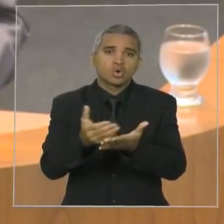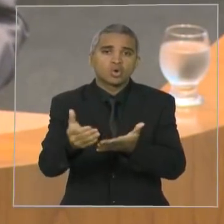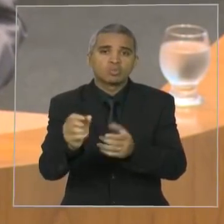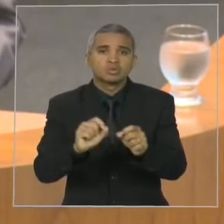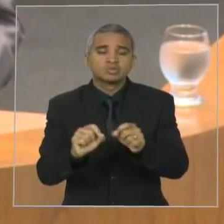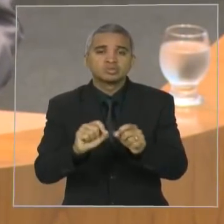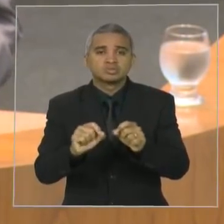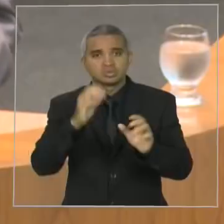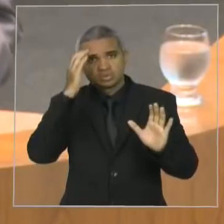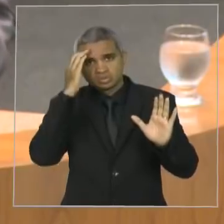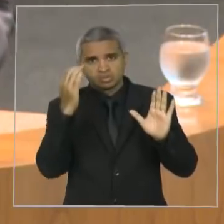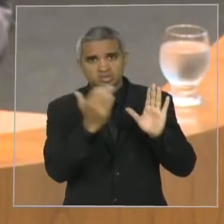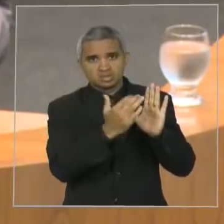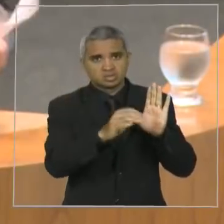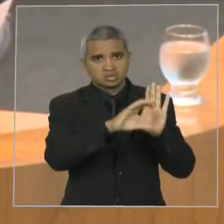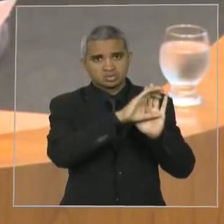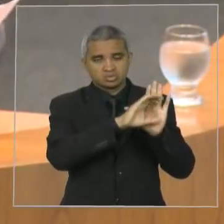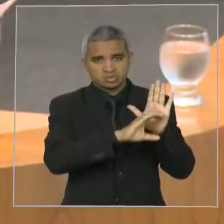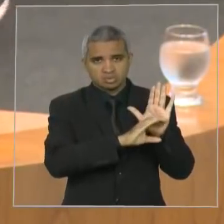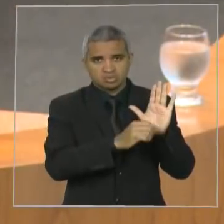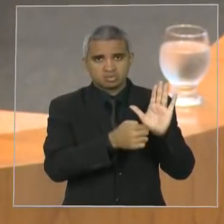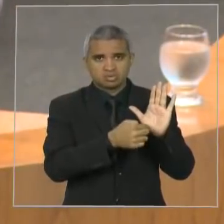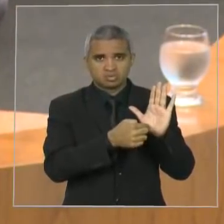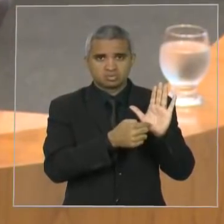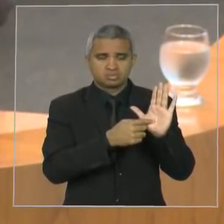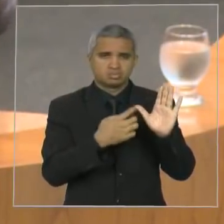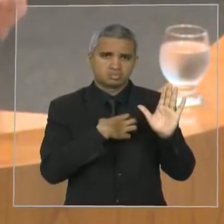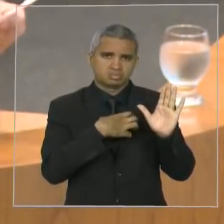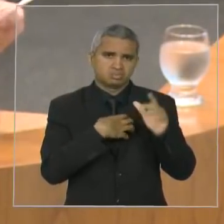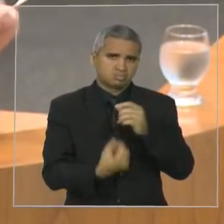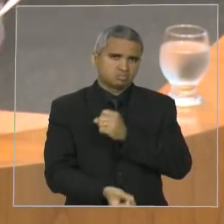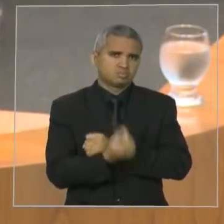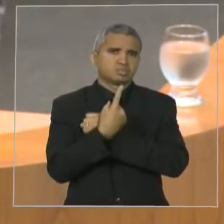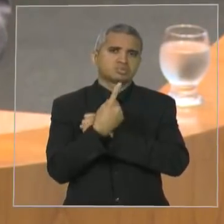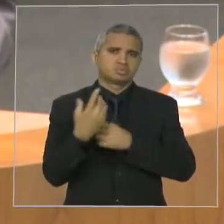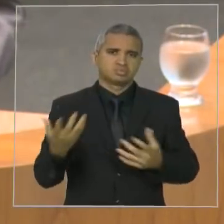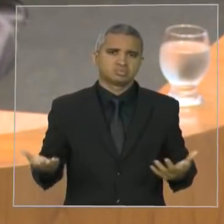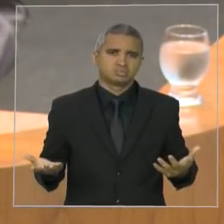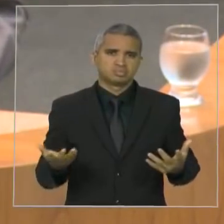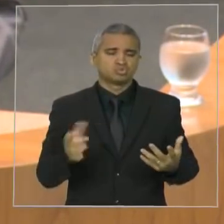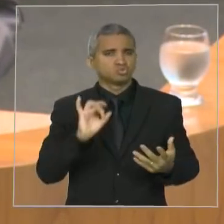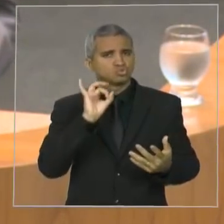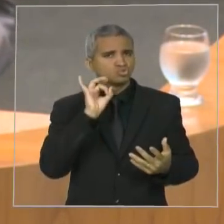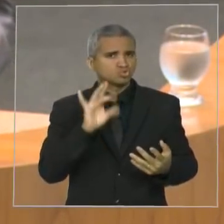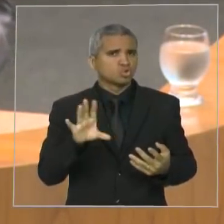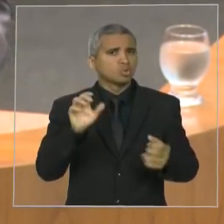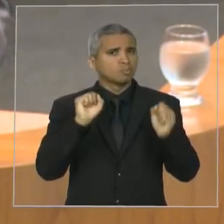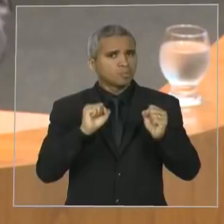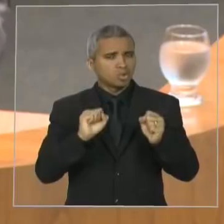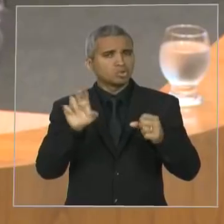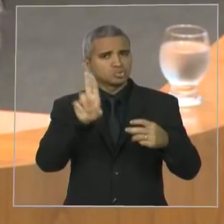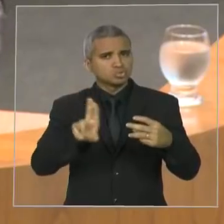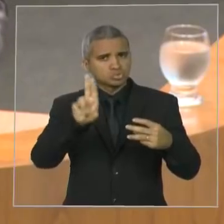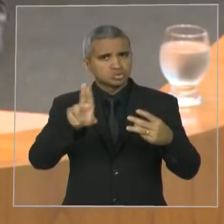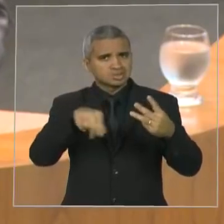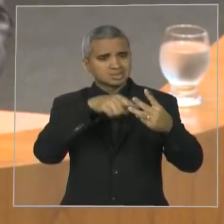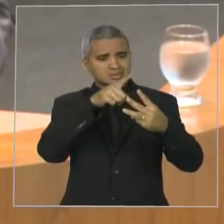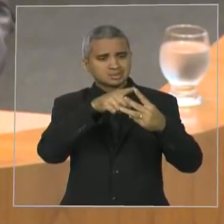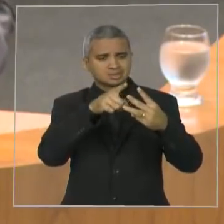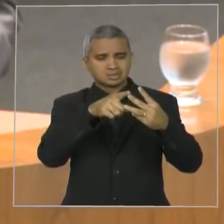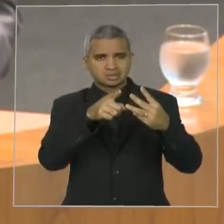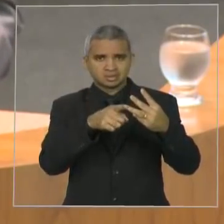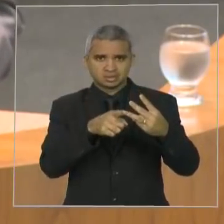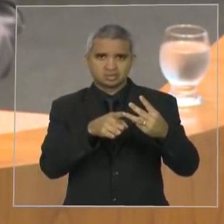às polícias auxiliares em 3 situações: intervenção federal, neste caso, estado de sítio